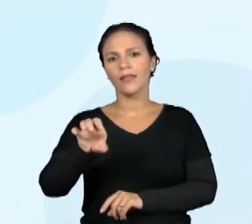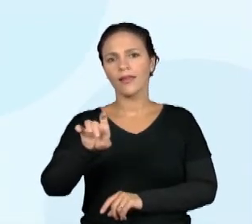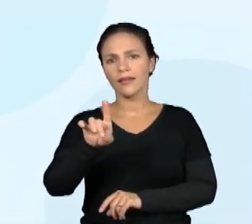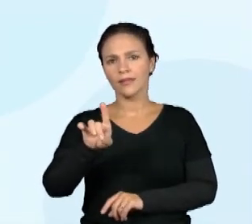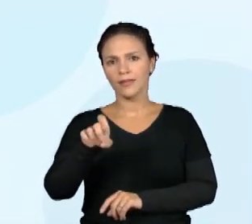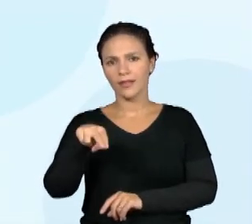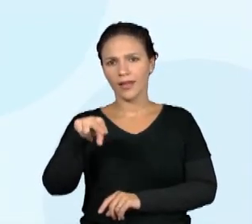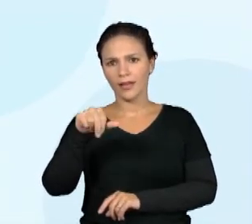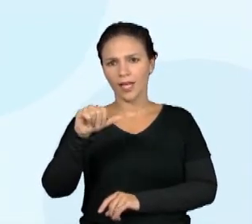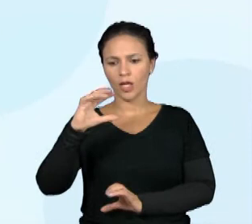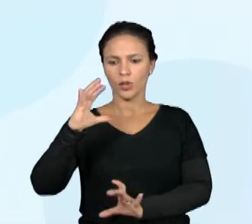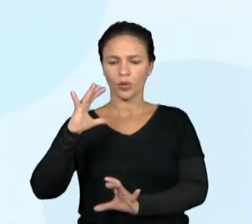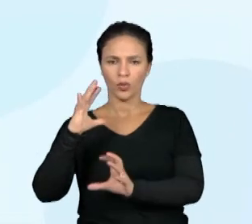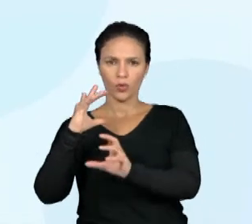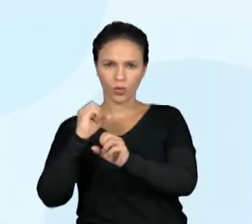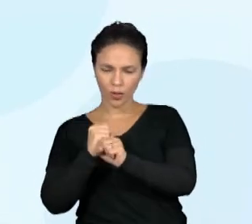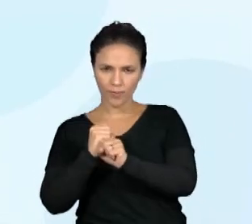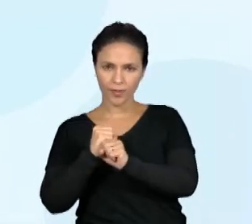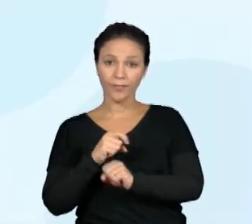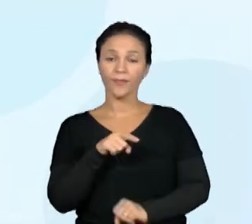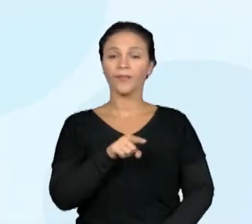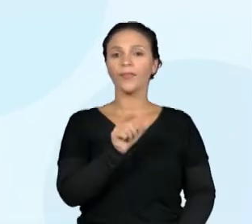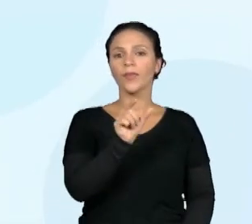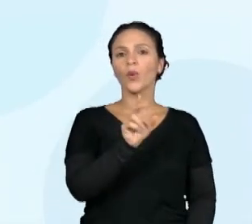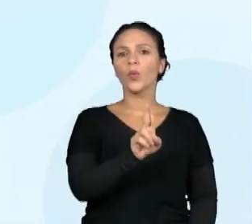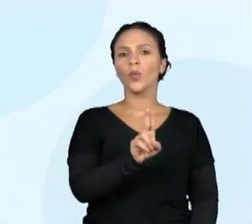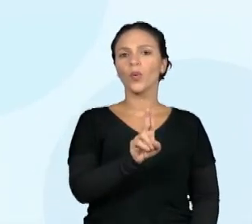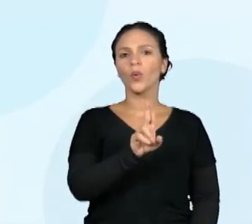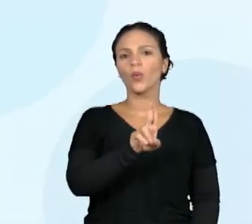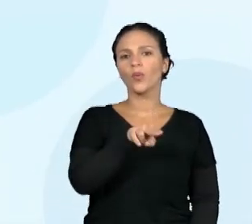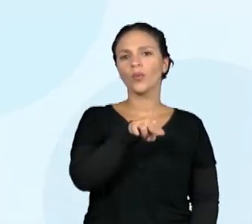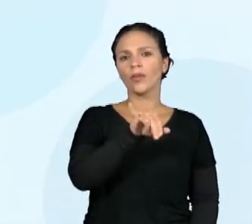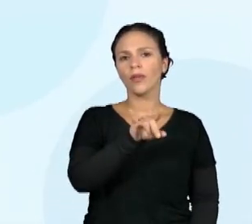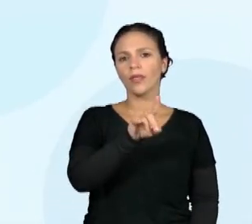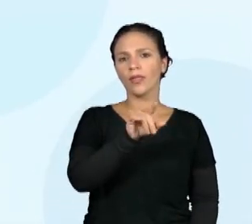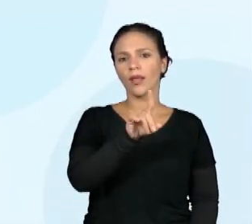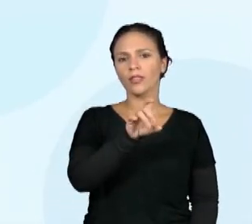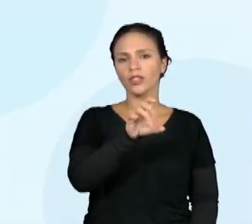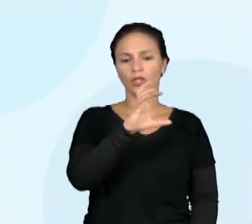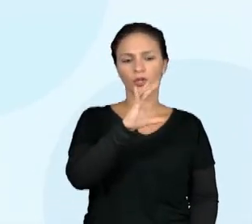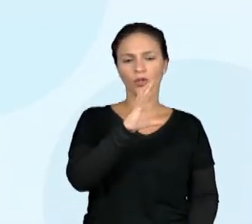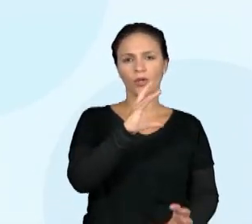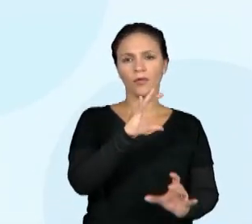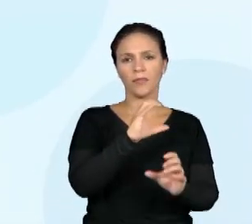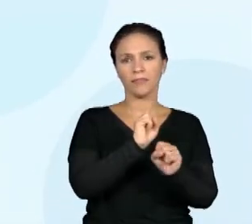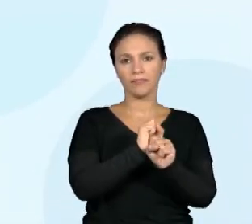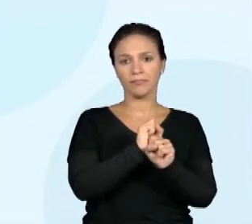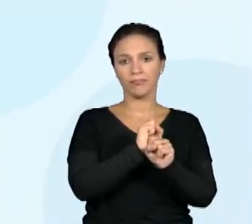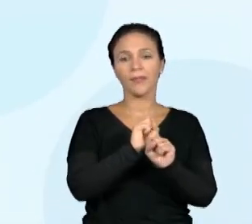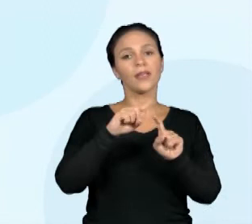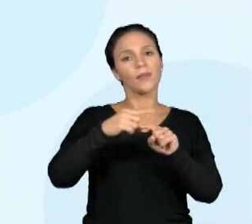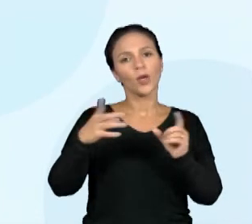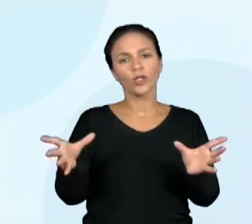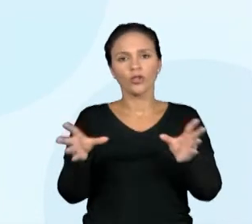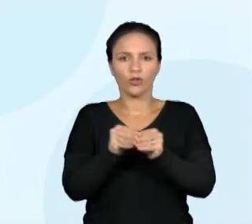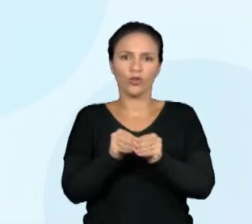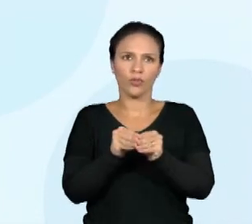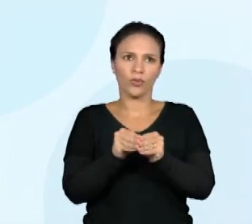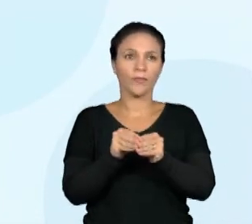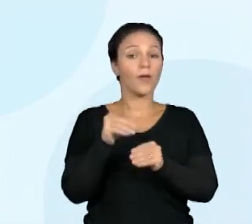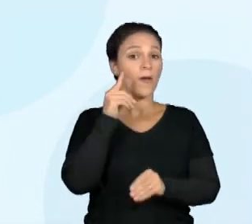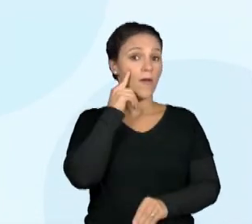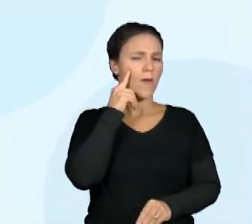mais fácil da gente calcular. Então, o que eu tenho que fazer? Eu tenho que resolver 37